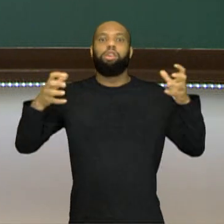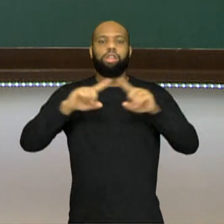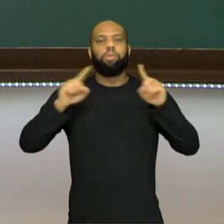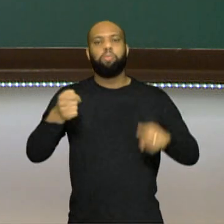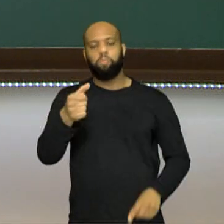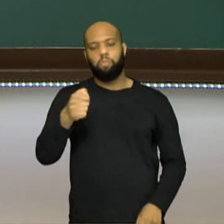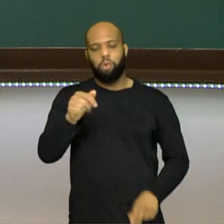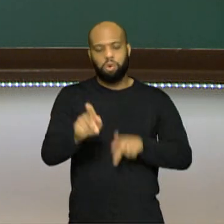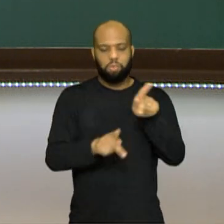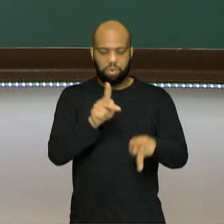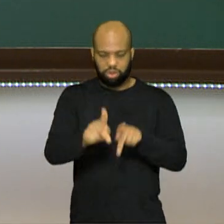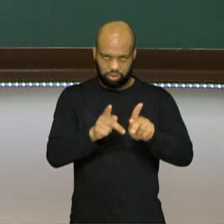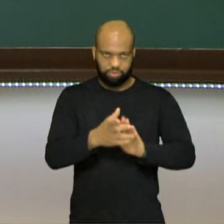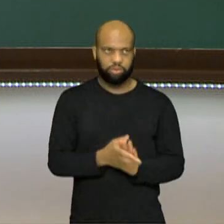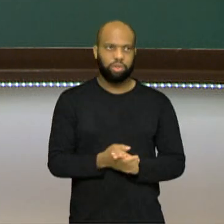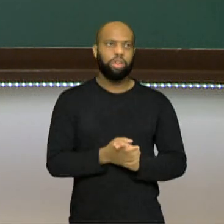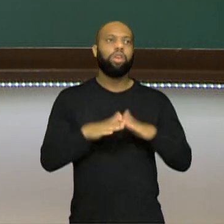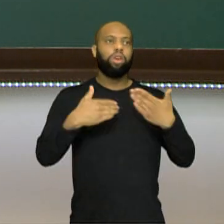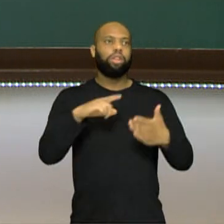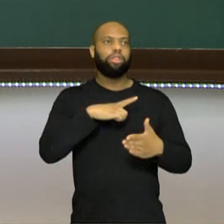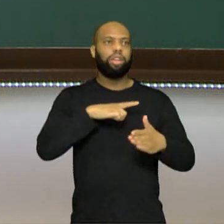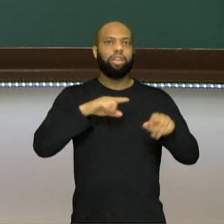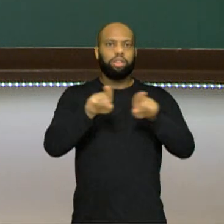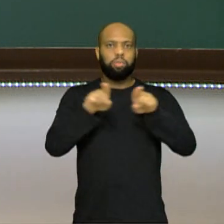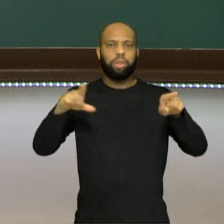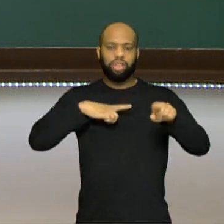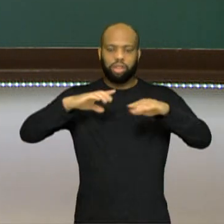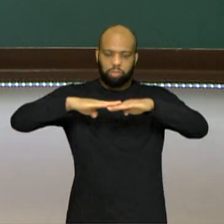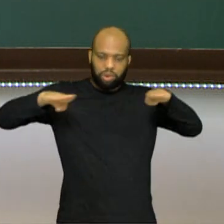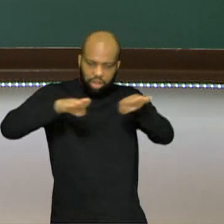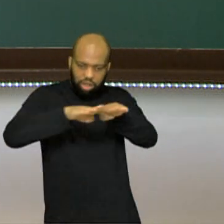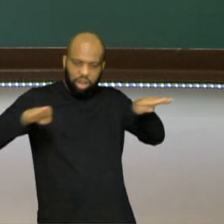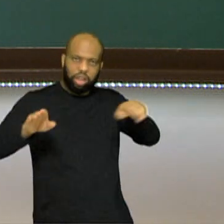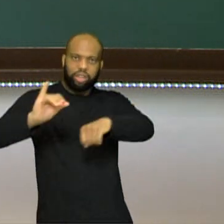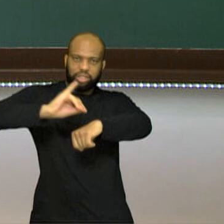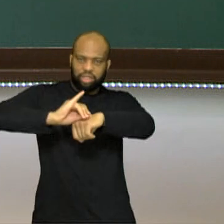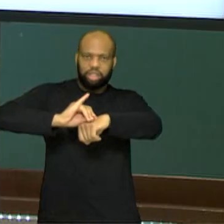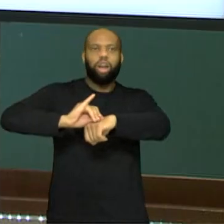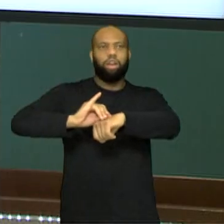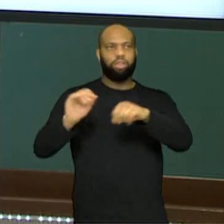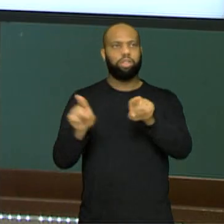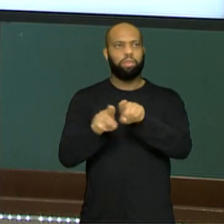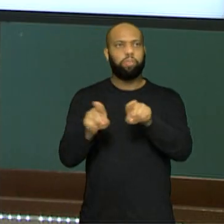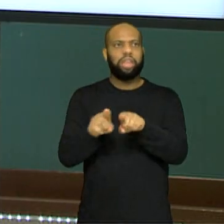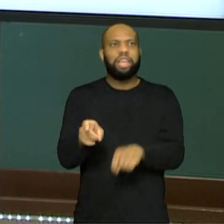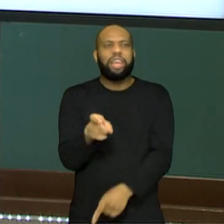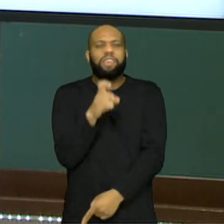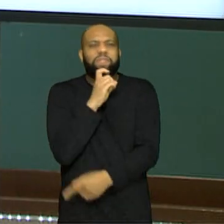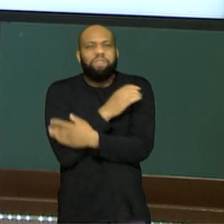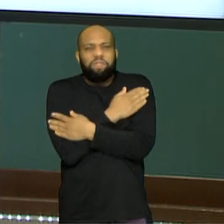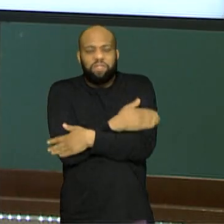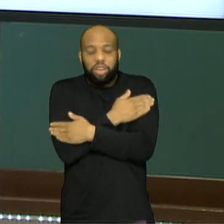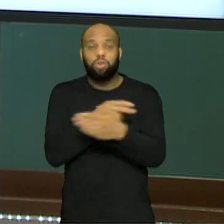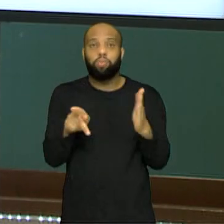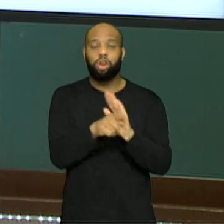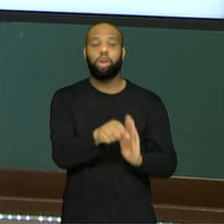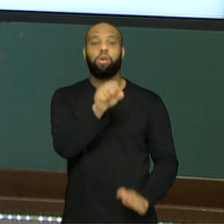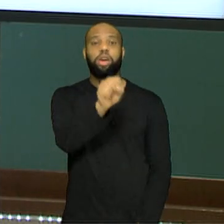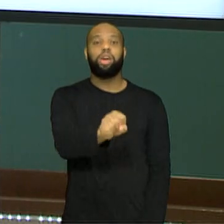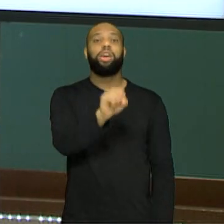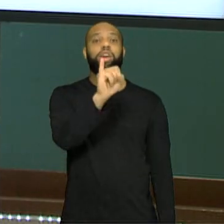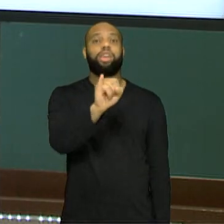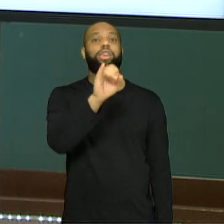extensão. Aí existe o Planalto Central Siberiano, uma das regiões mais frias do mundo, e as